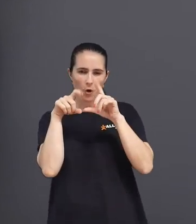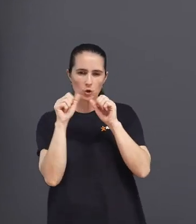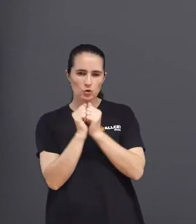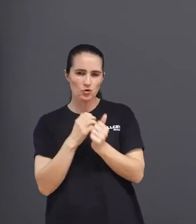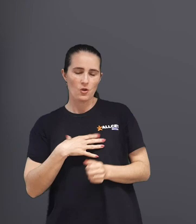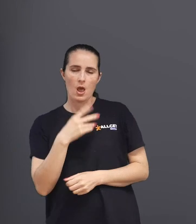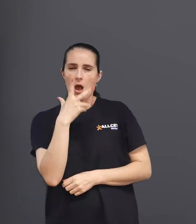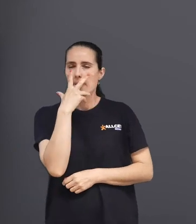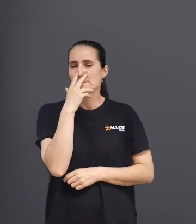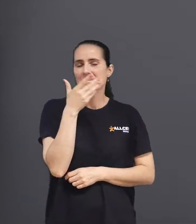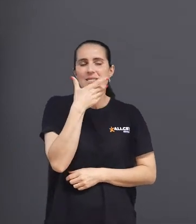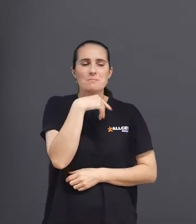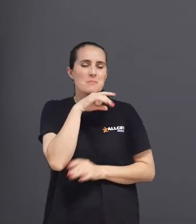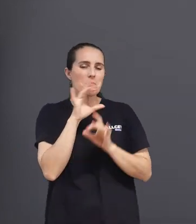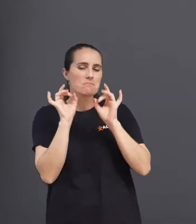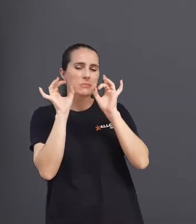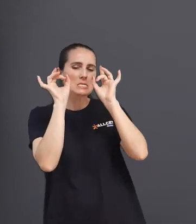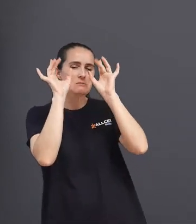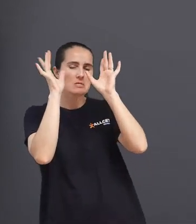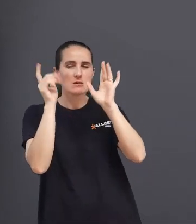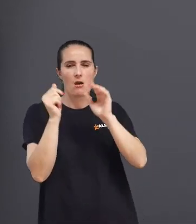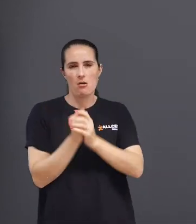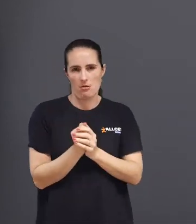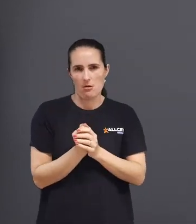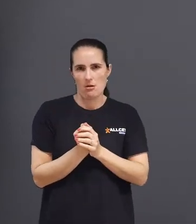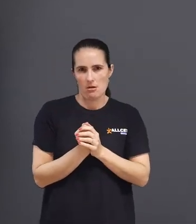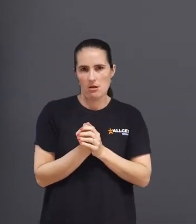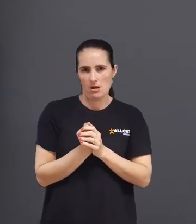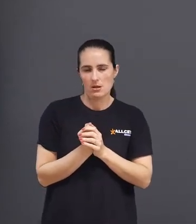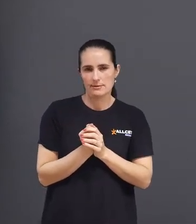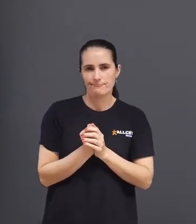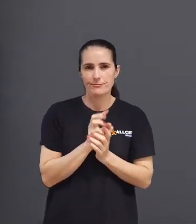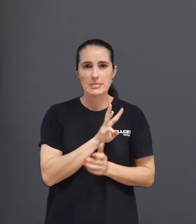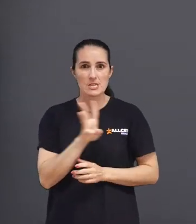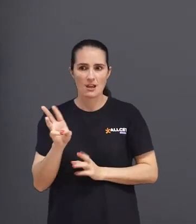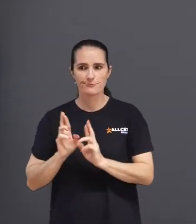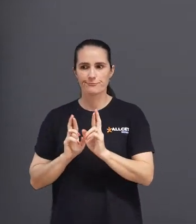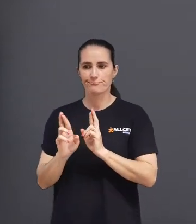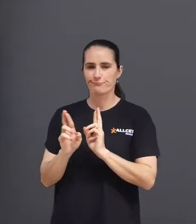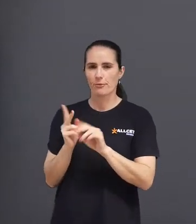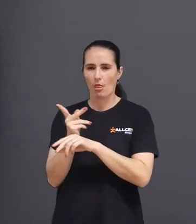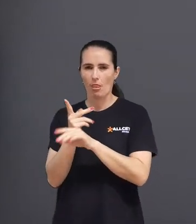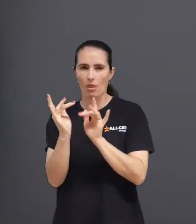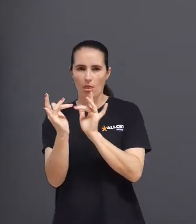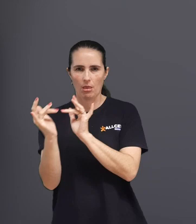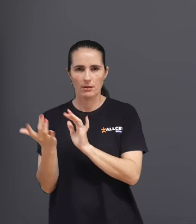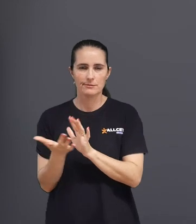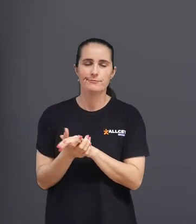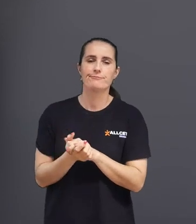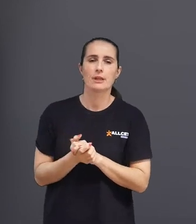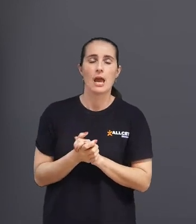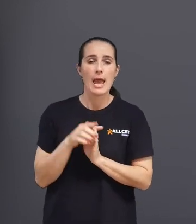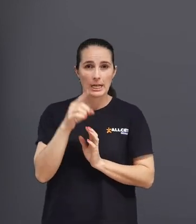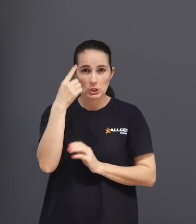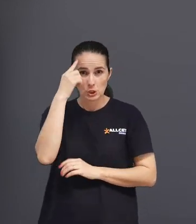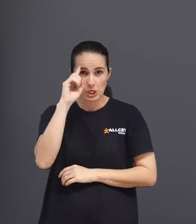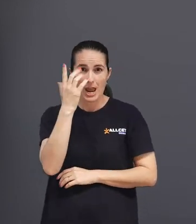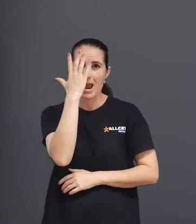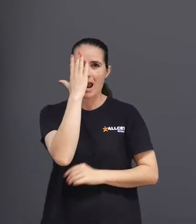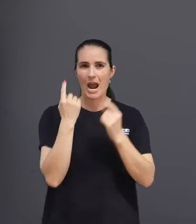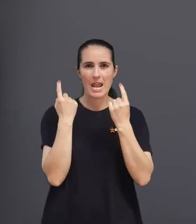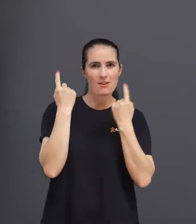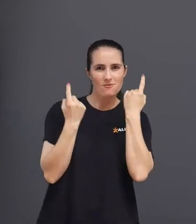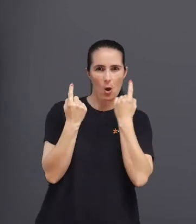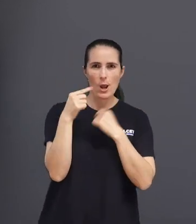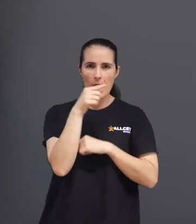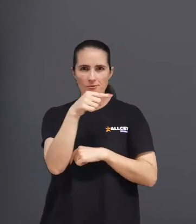marquei até de horário na Defensoria Pública, Ele começou a falar que eu estava